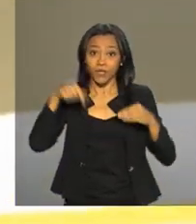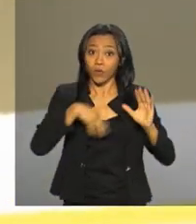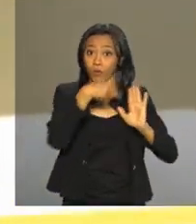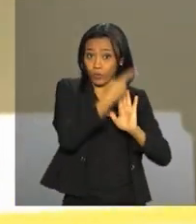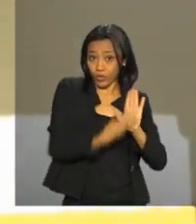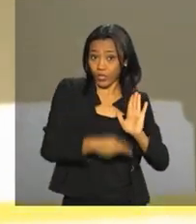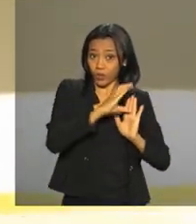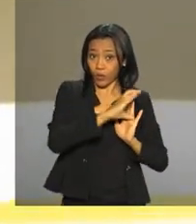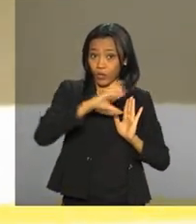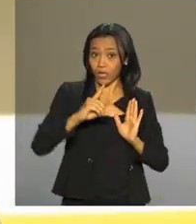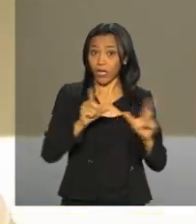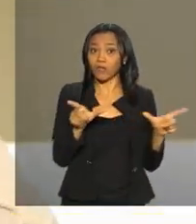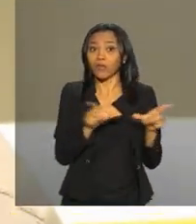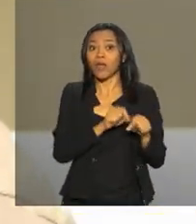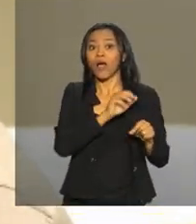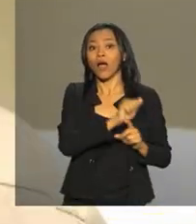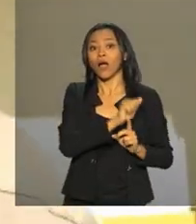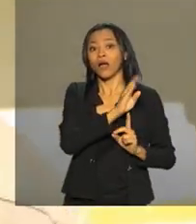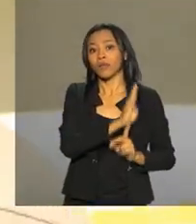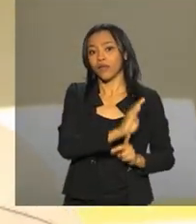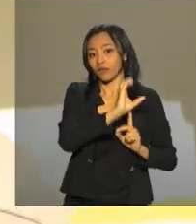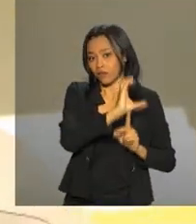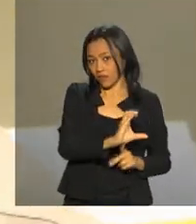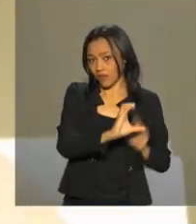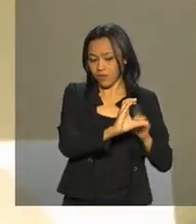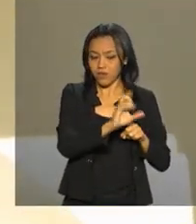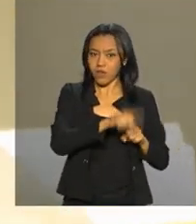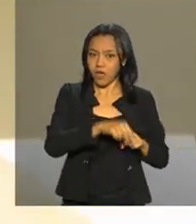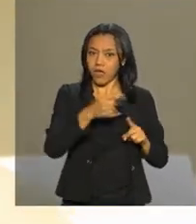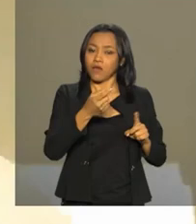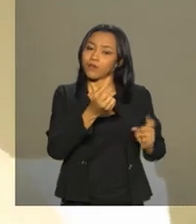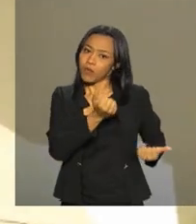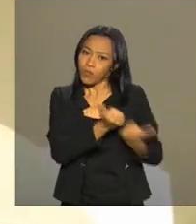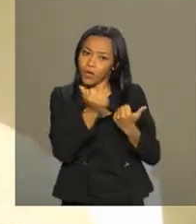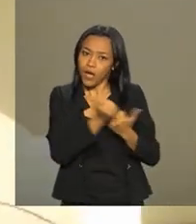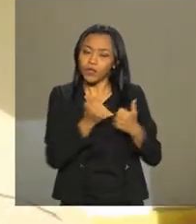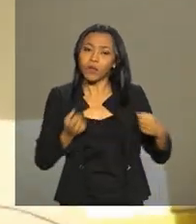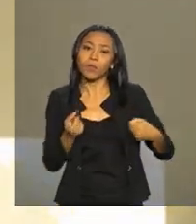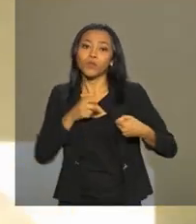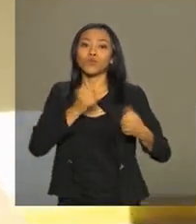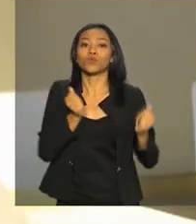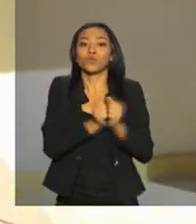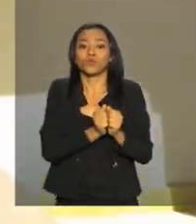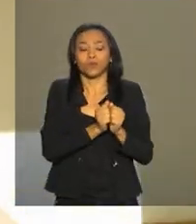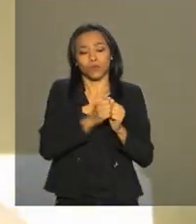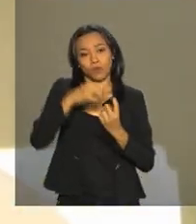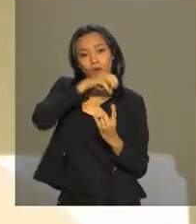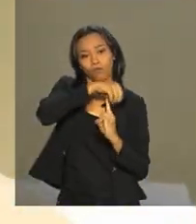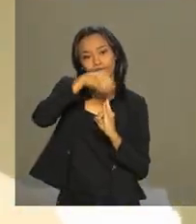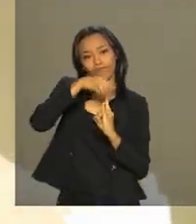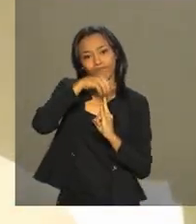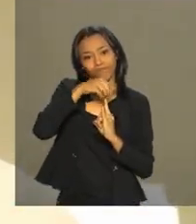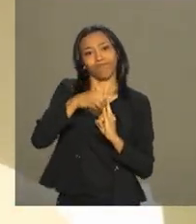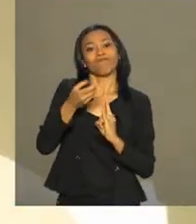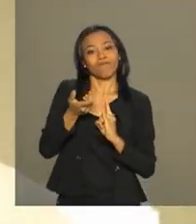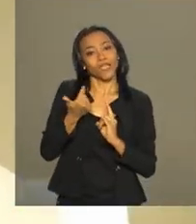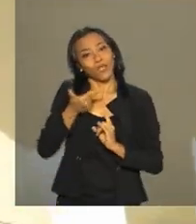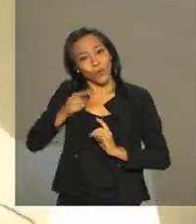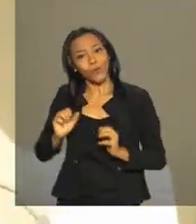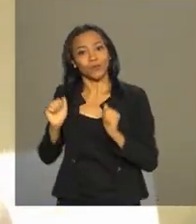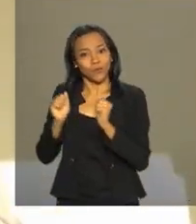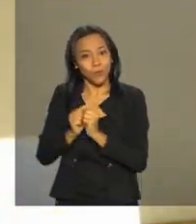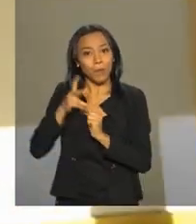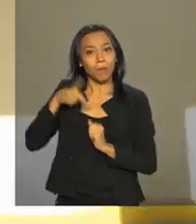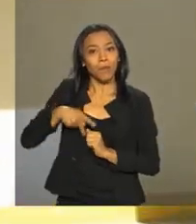coordenado pela ABC, Agência Brasileira de Cooperação, juntamente com a Fiocruz, a Fundação Oswaldo Cruz, e também com o apoio do PNUD, Programa